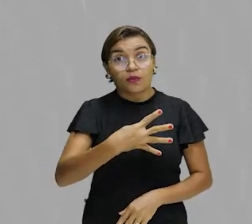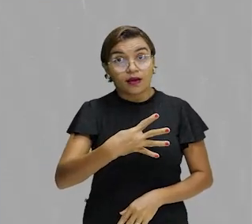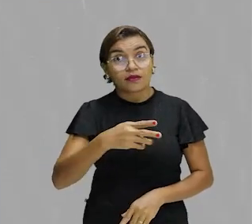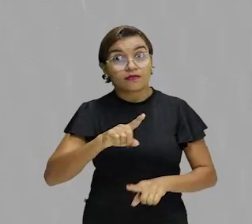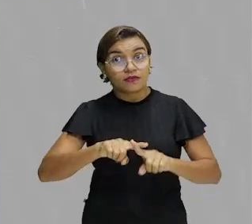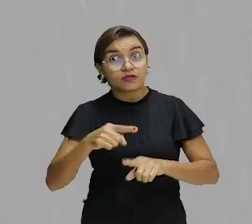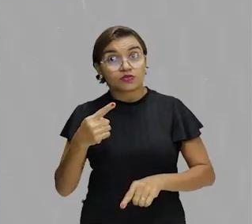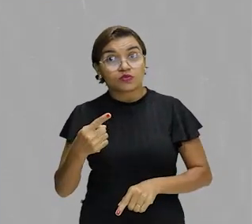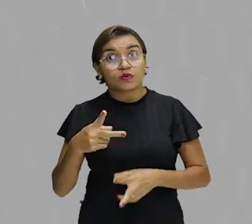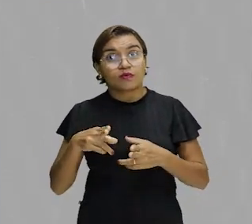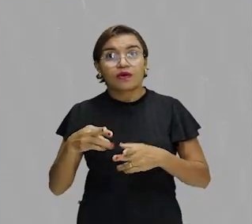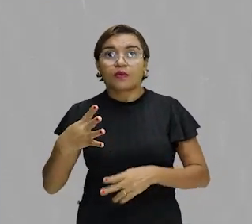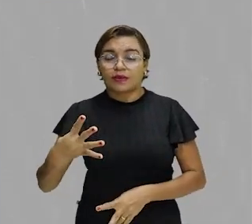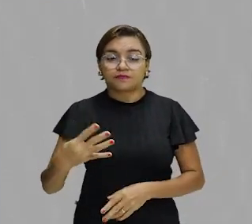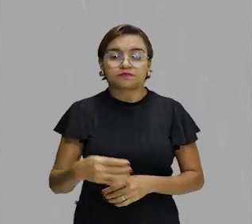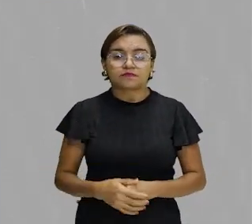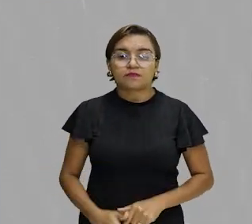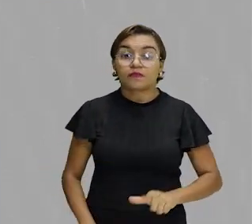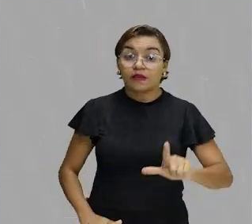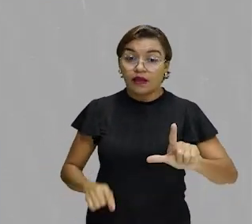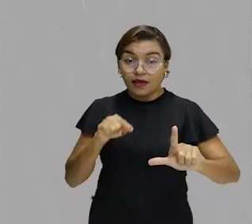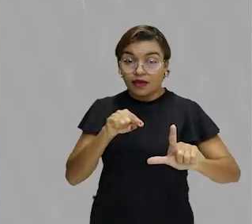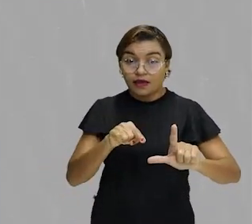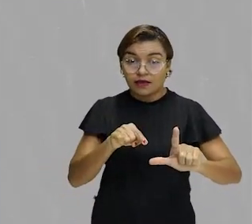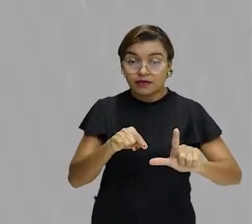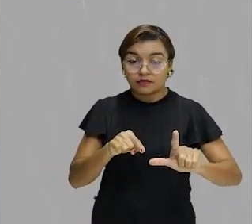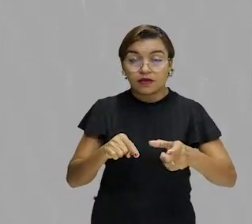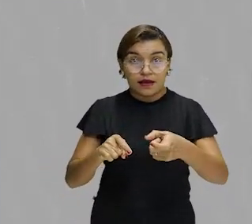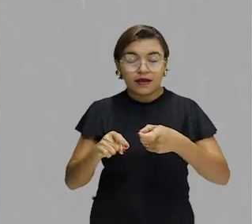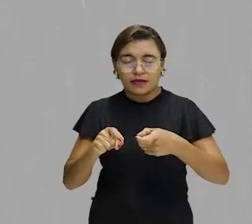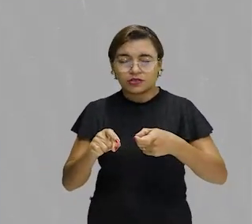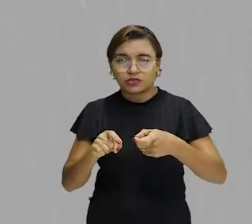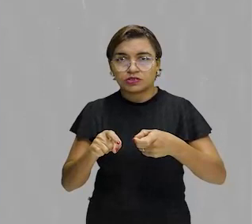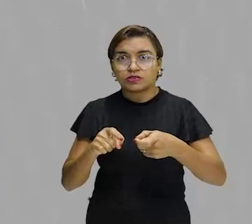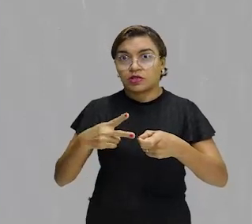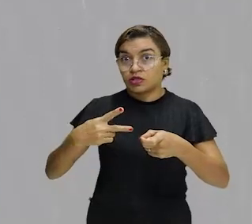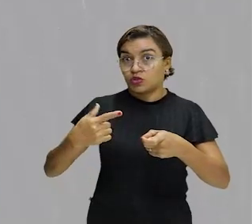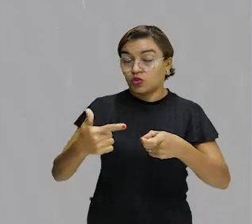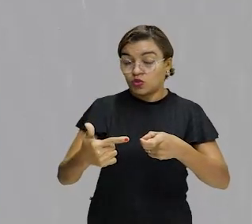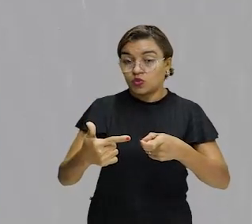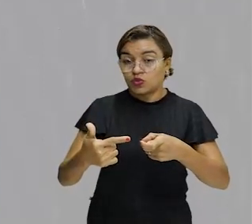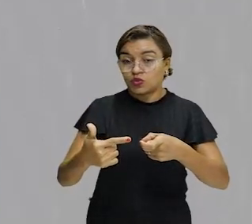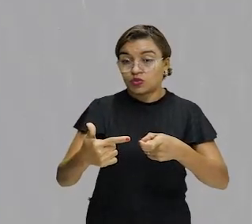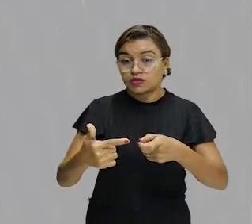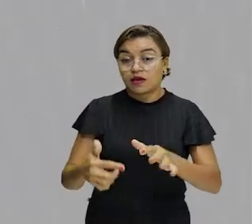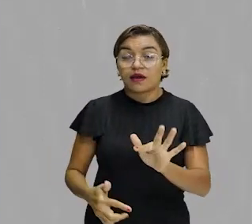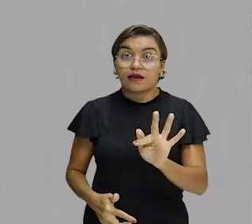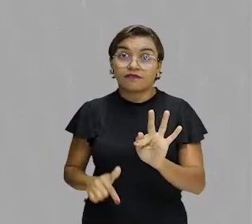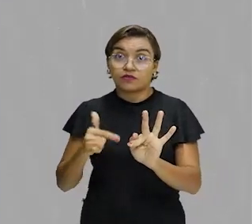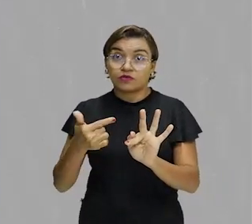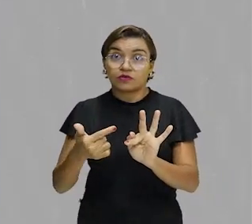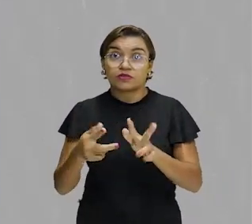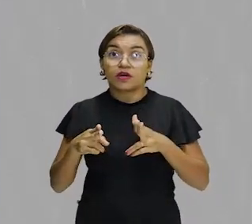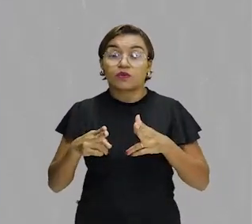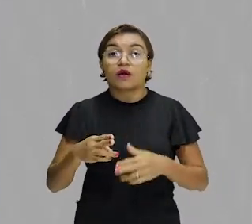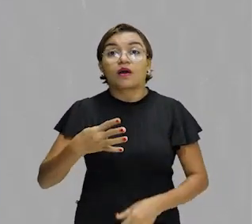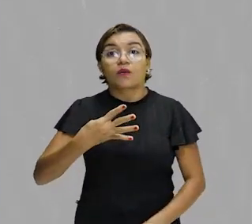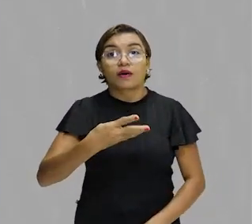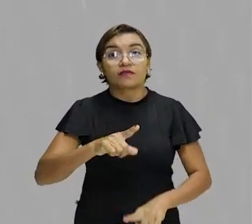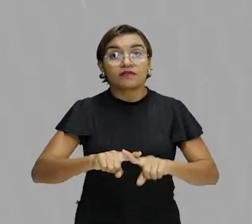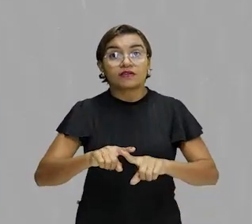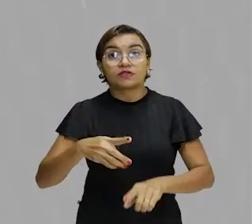L. A outra é que a cada valor do perímetro eu tenho associado a medida do lado, porque lado e perímetro são